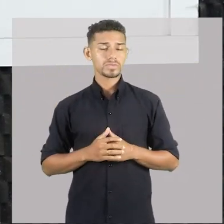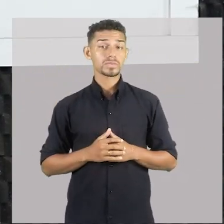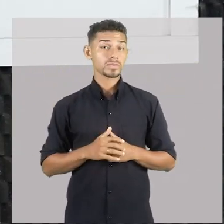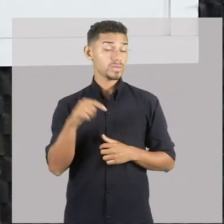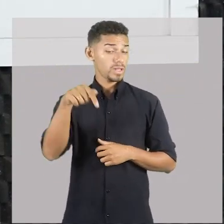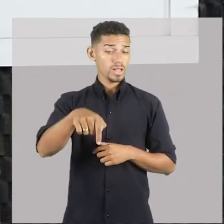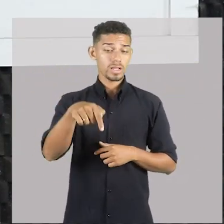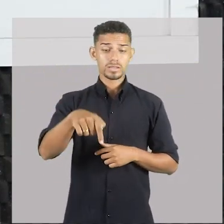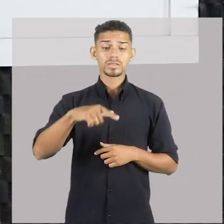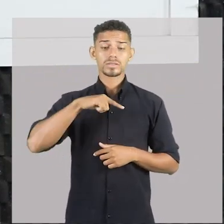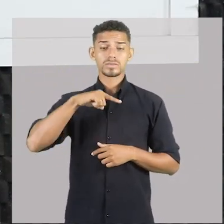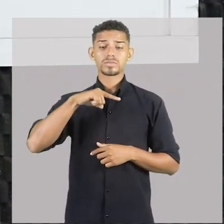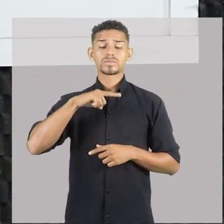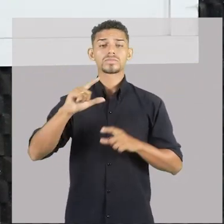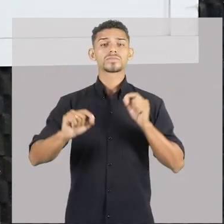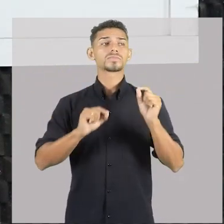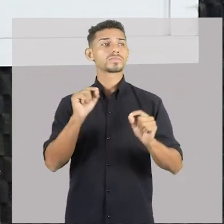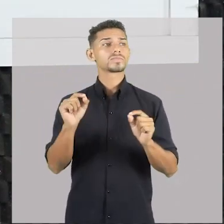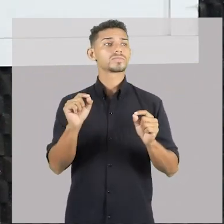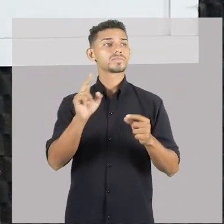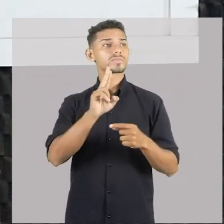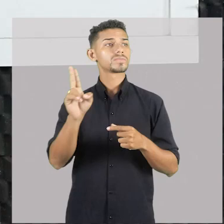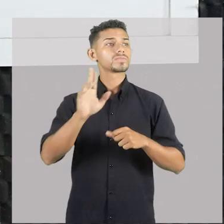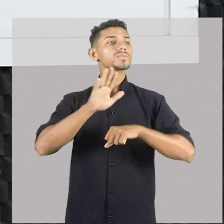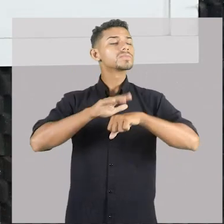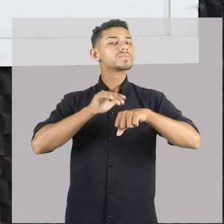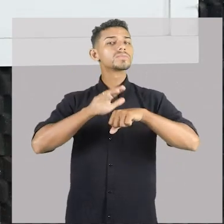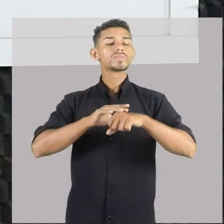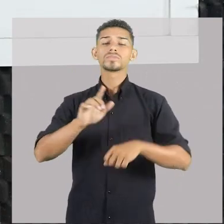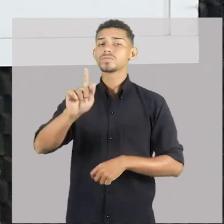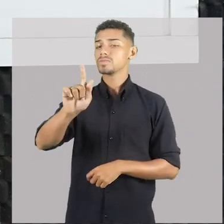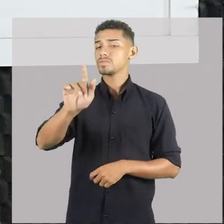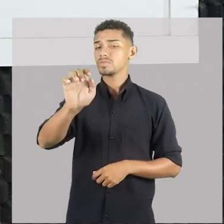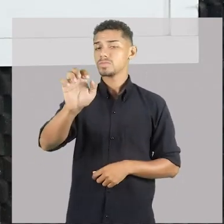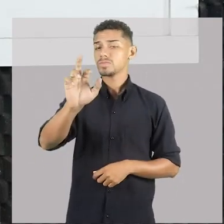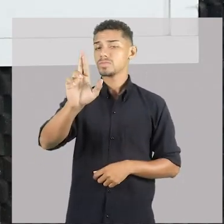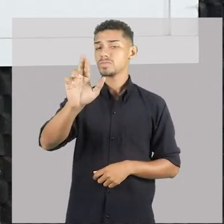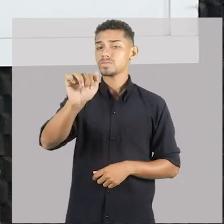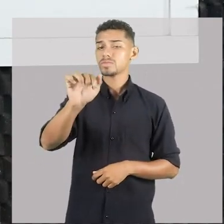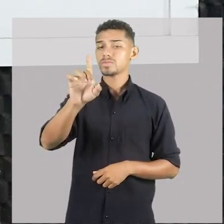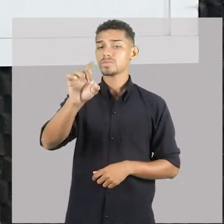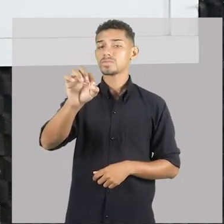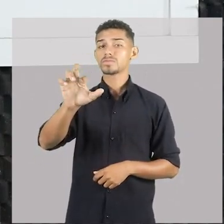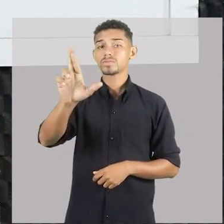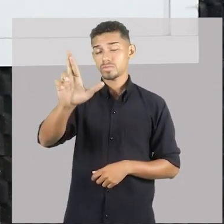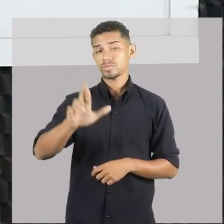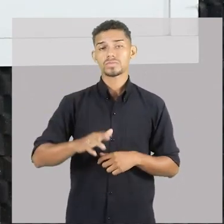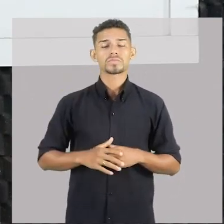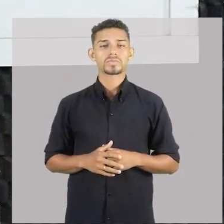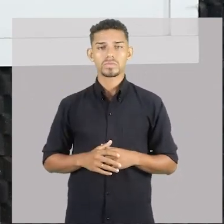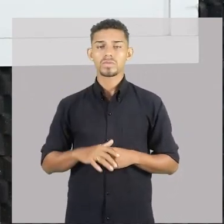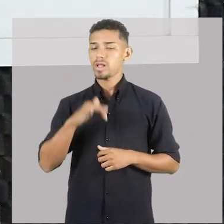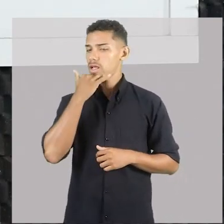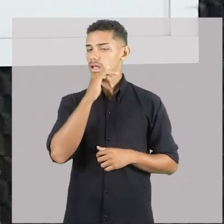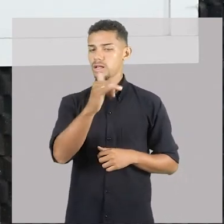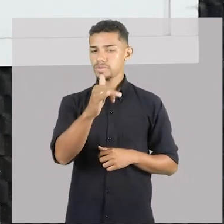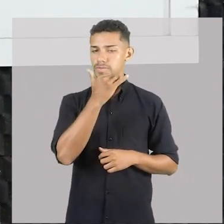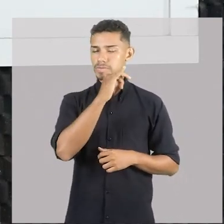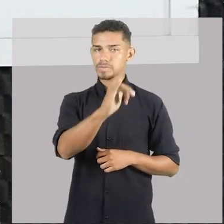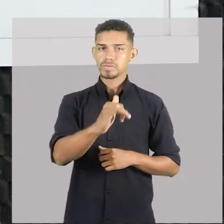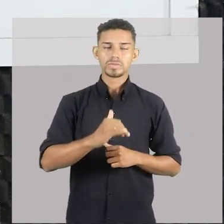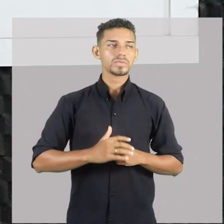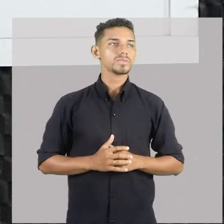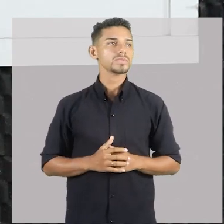nós temos o que nós chamamos de gerador elétrico. Tá? Vou botar